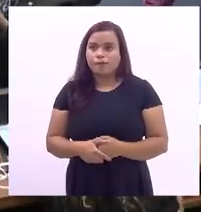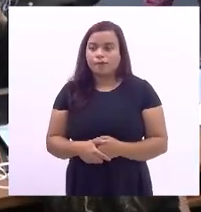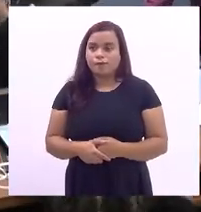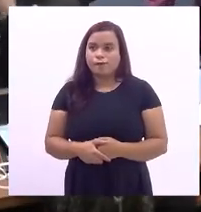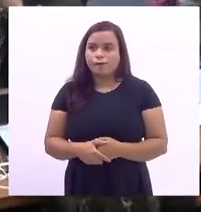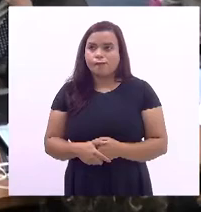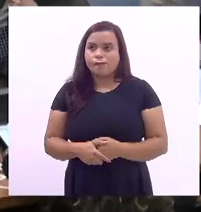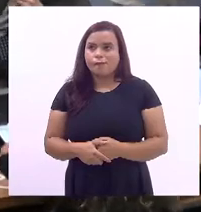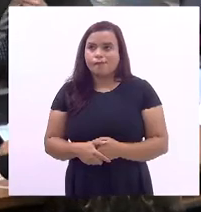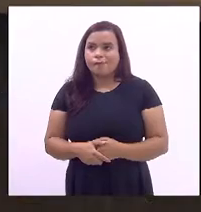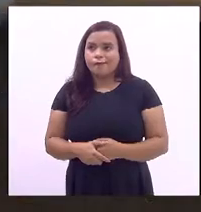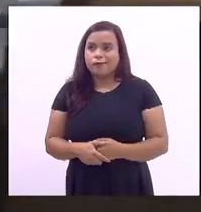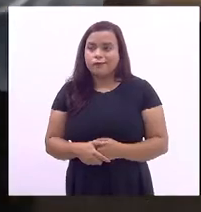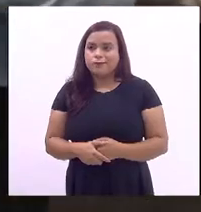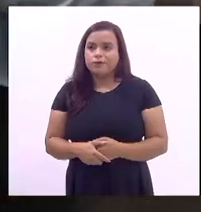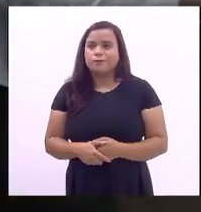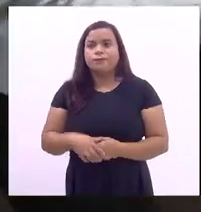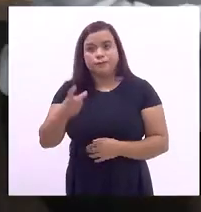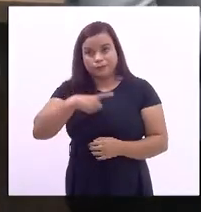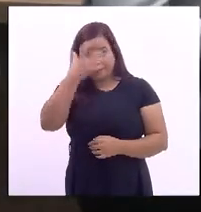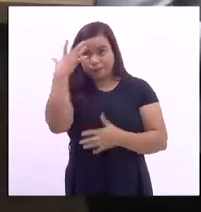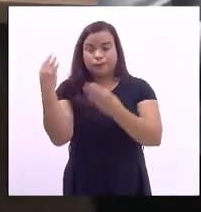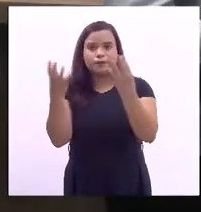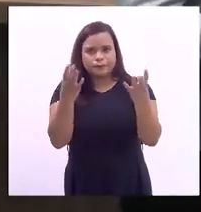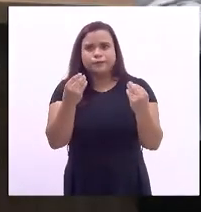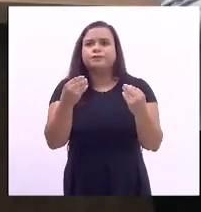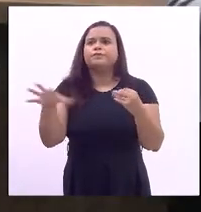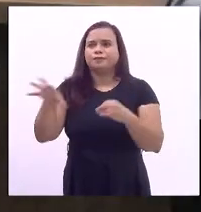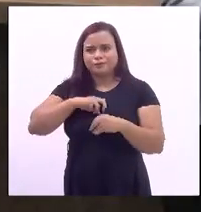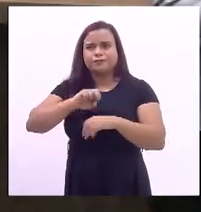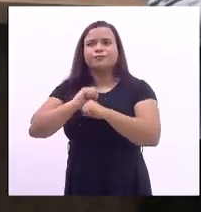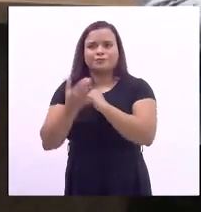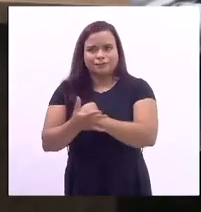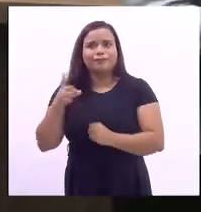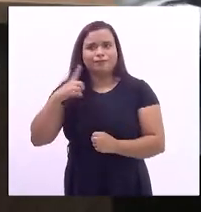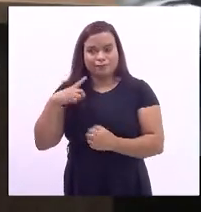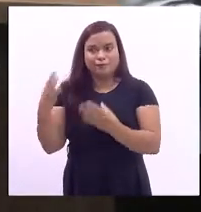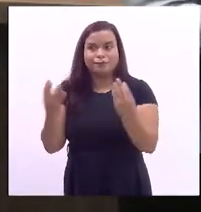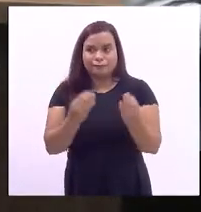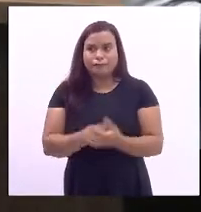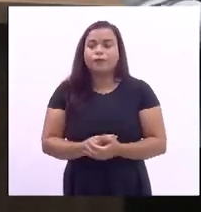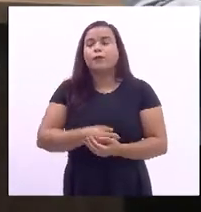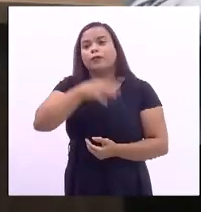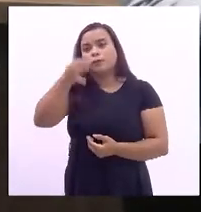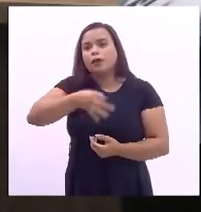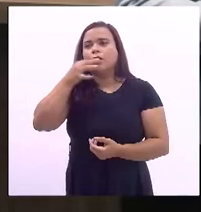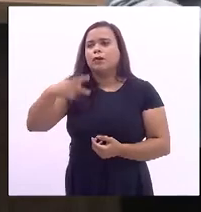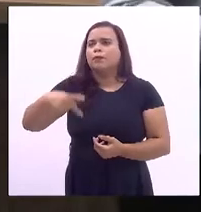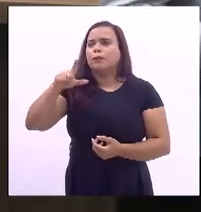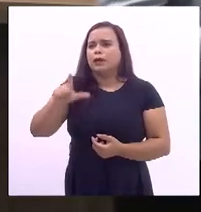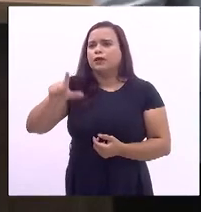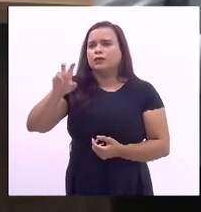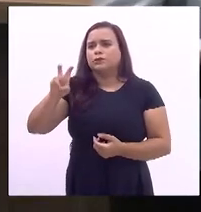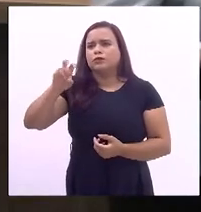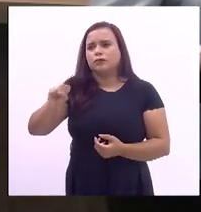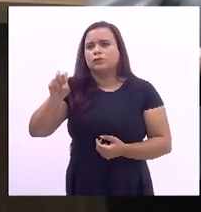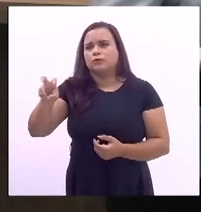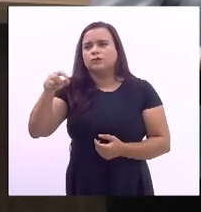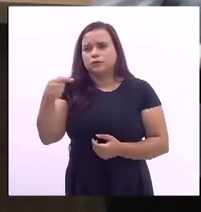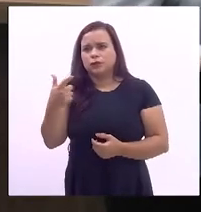a fazer tem muita gente com com vídeo e pareceram PL 5857